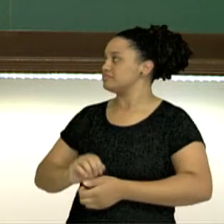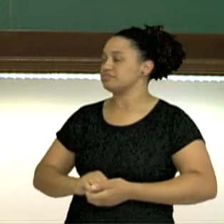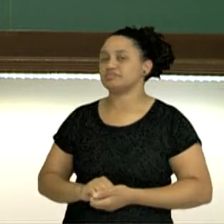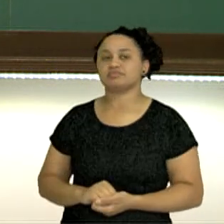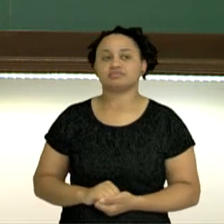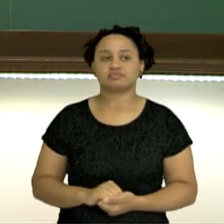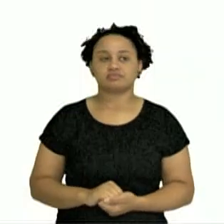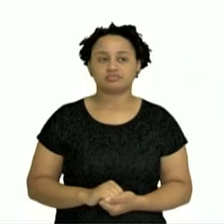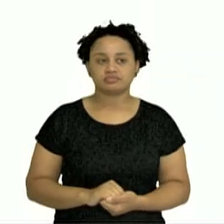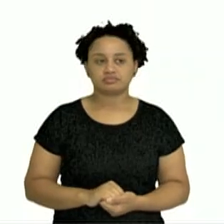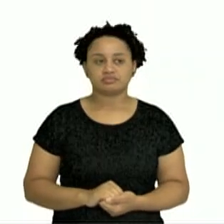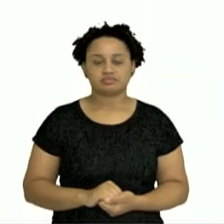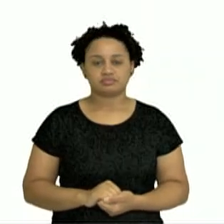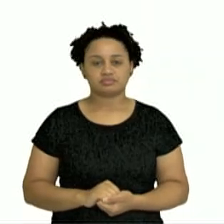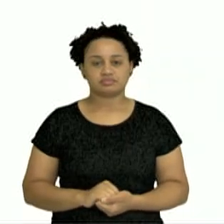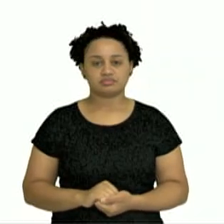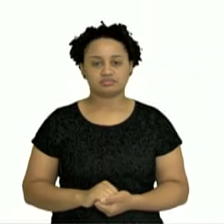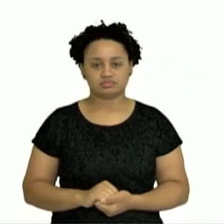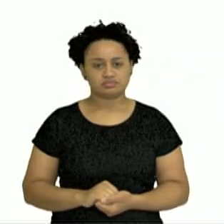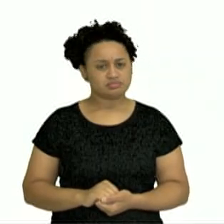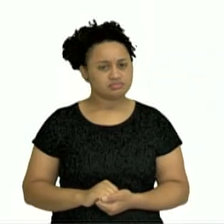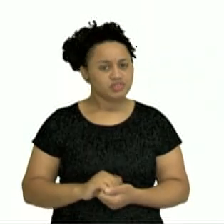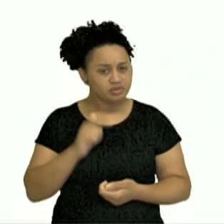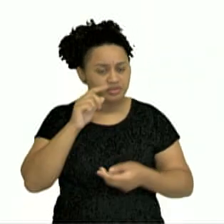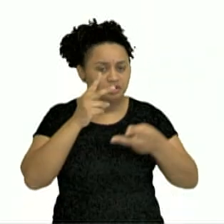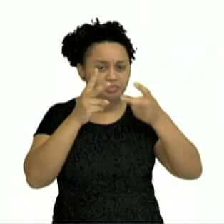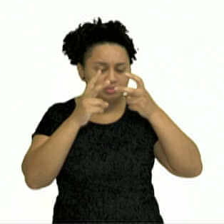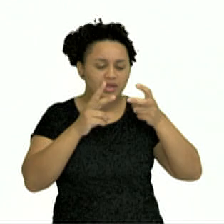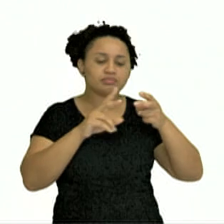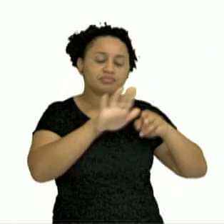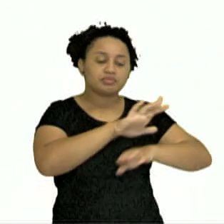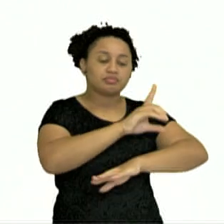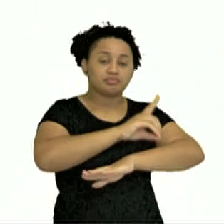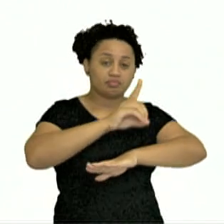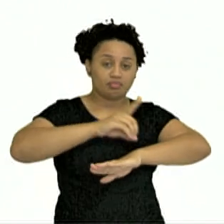cidade litorânea. O que a gente tem que perceber? Que